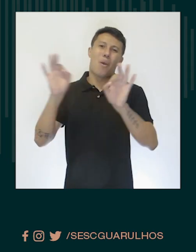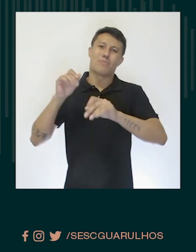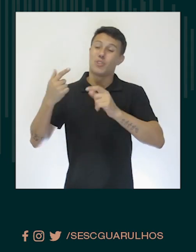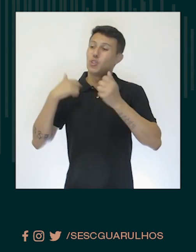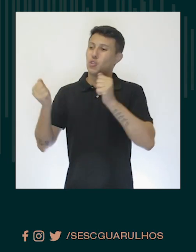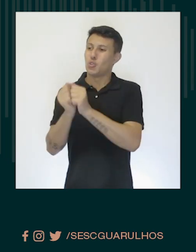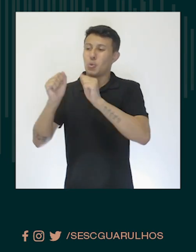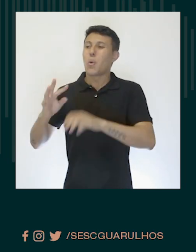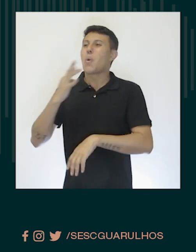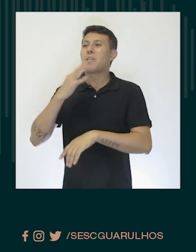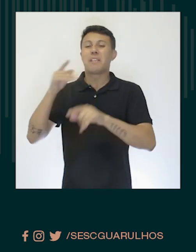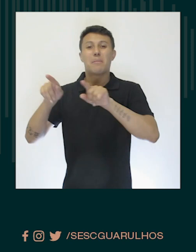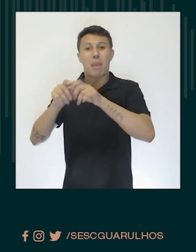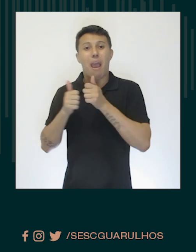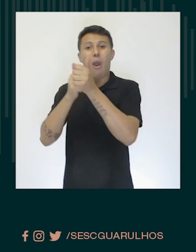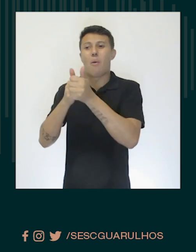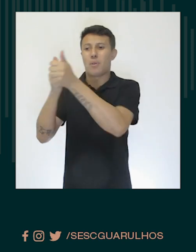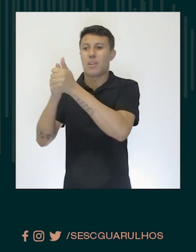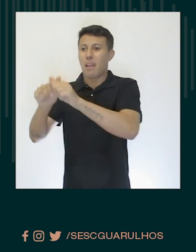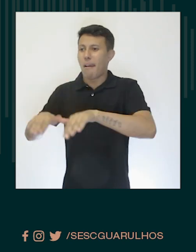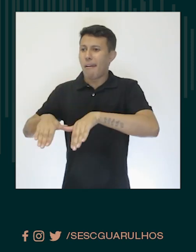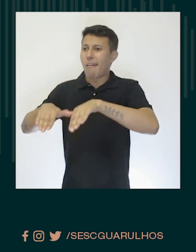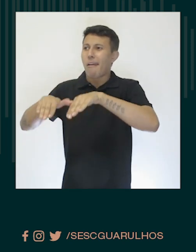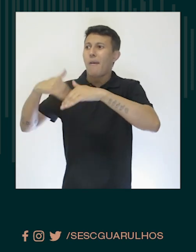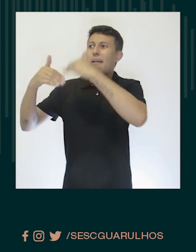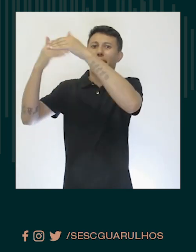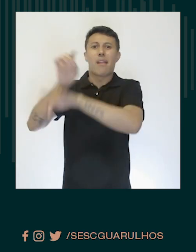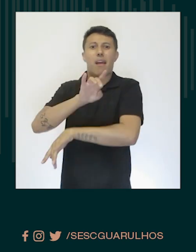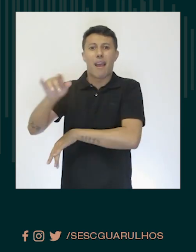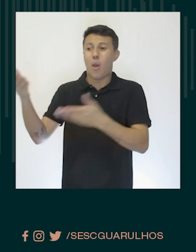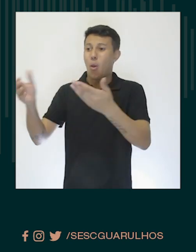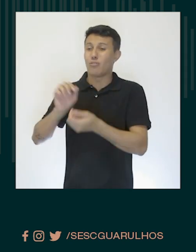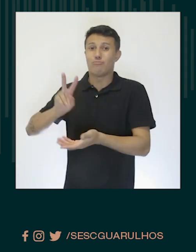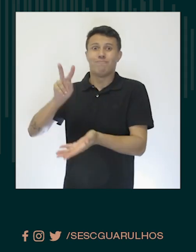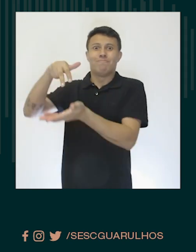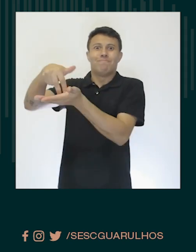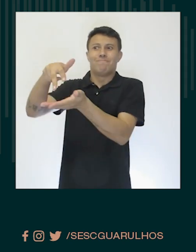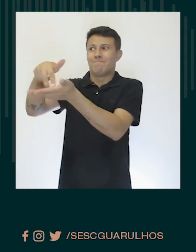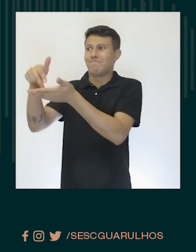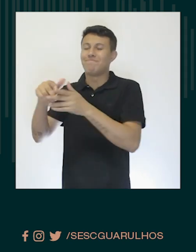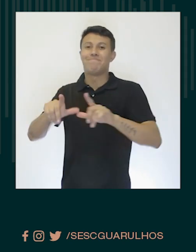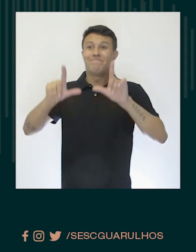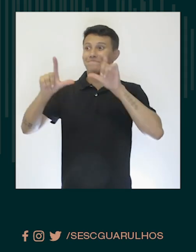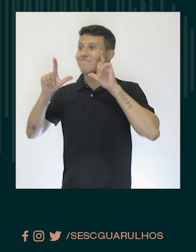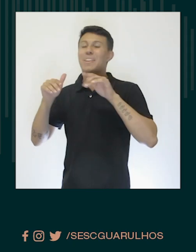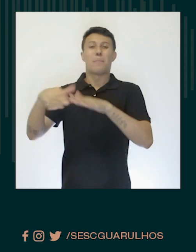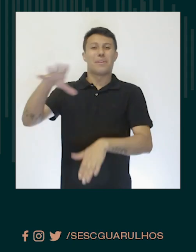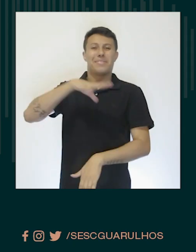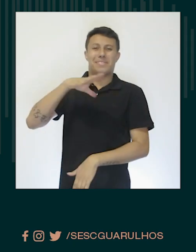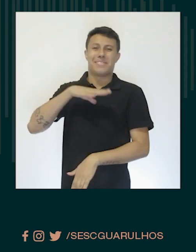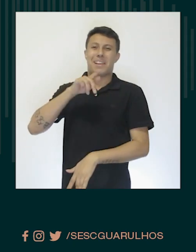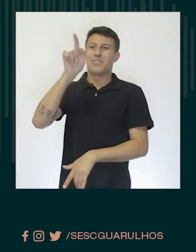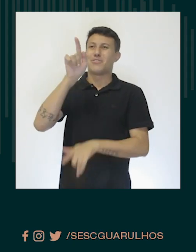poder crescer junto dessas pessoas e acompanhar o crescimento de cada um desses artistas que hoje estão voando aí pela cidade de Guarulhos